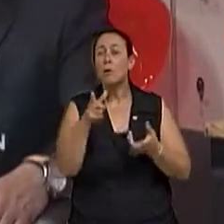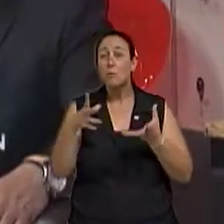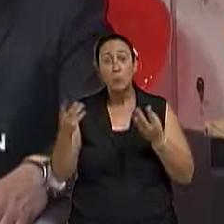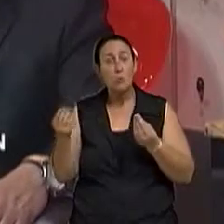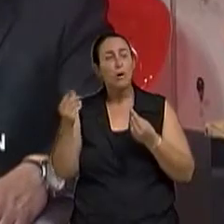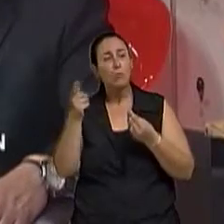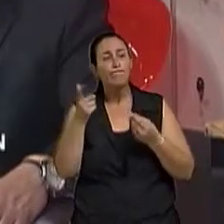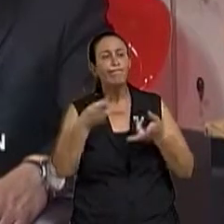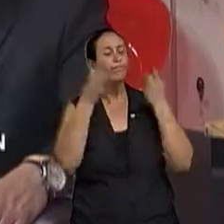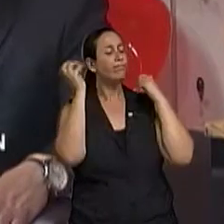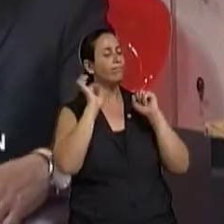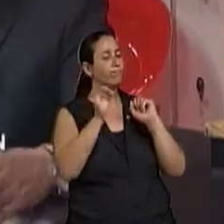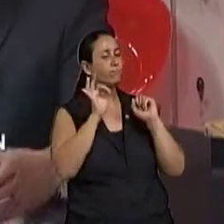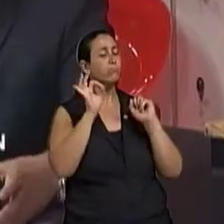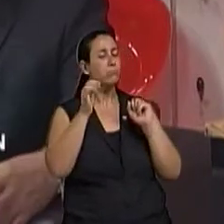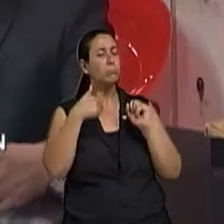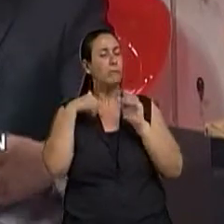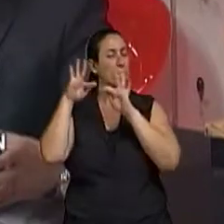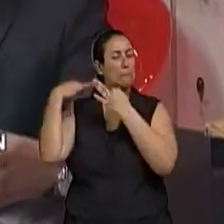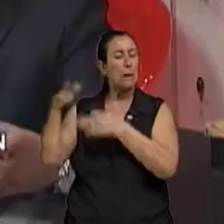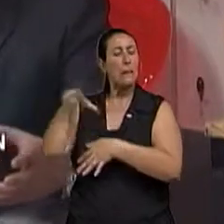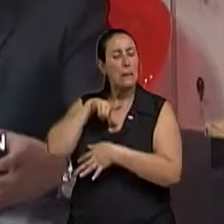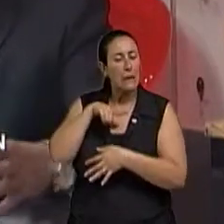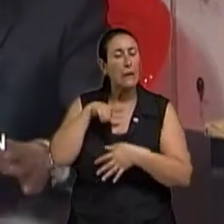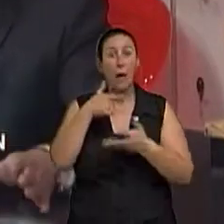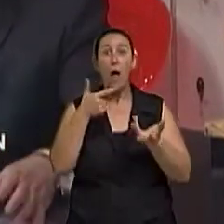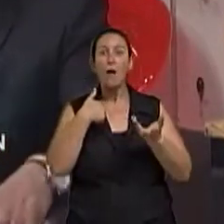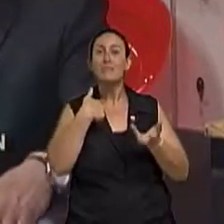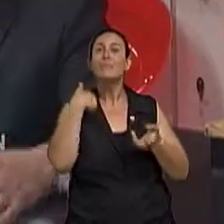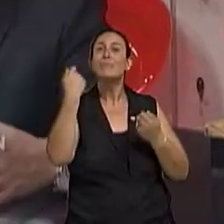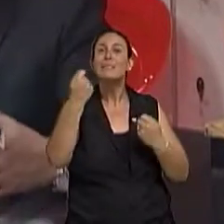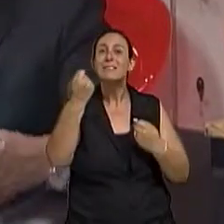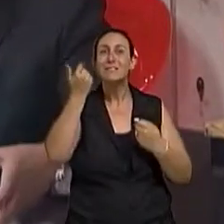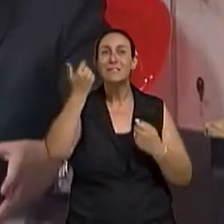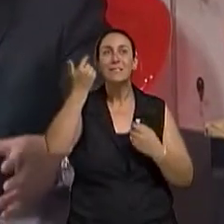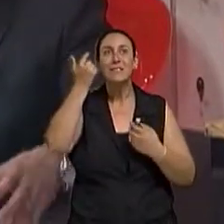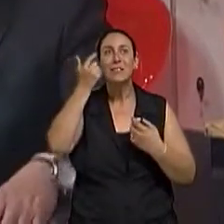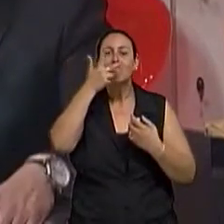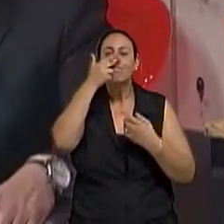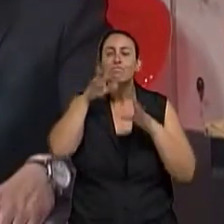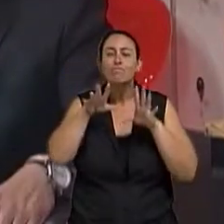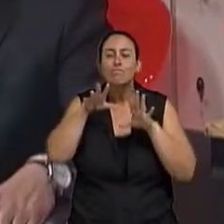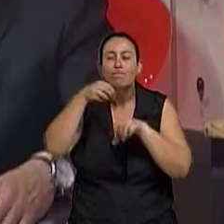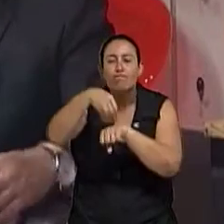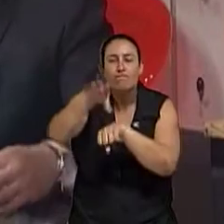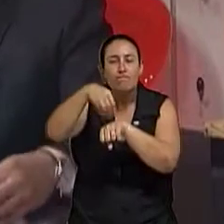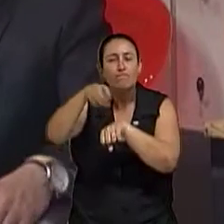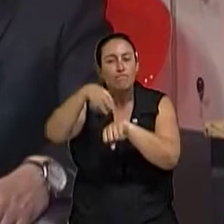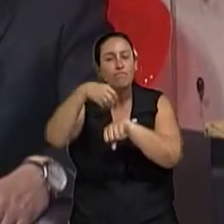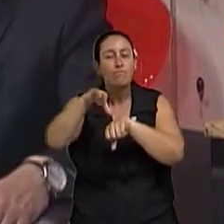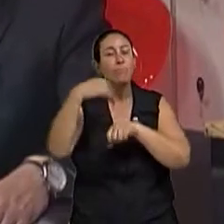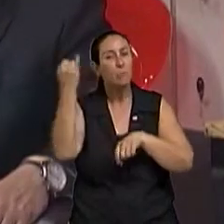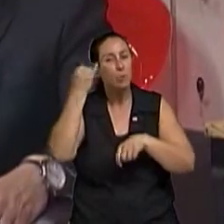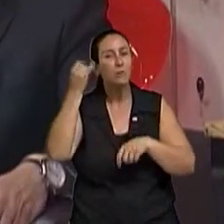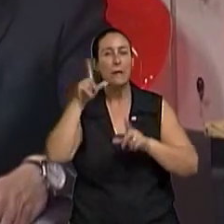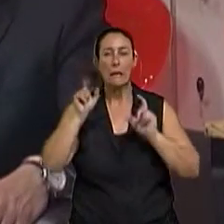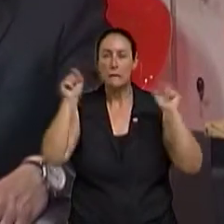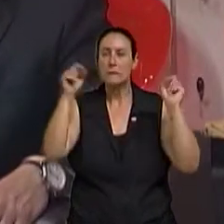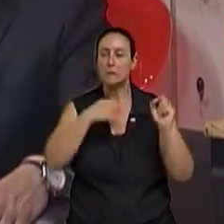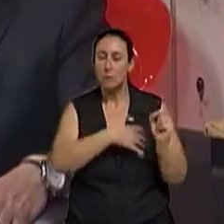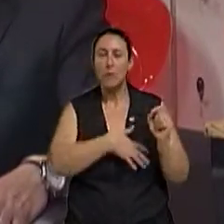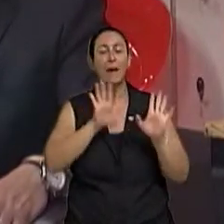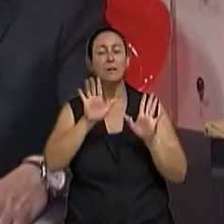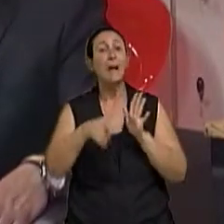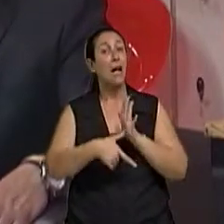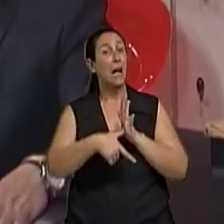conscientizar desses riscos, desses medos em relação às doenças, de uma forma geral, mas nesse ponto o câncer de mama. Sim, o diagnóstico